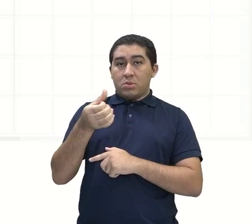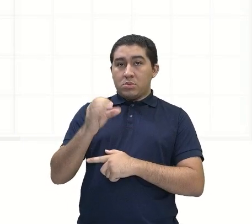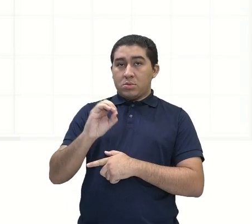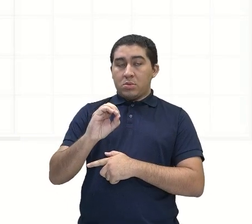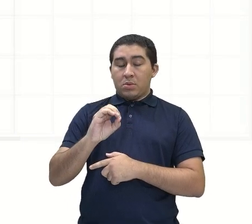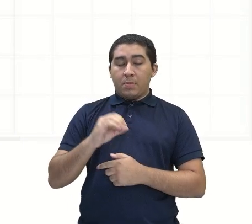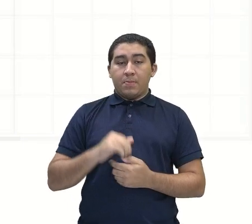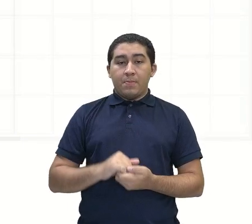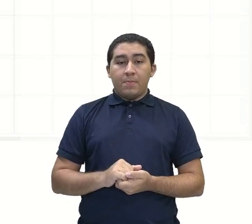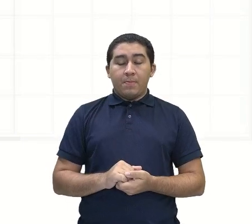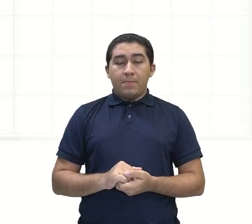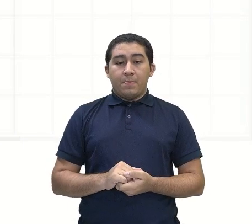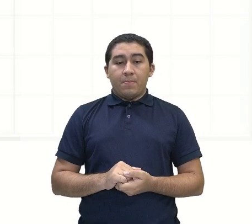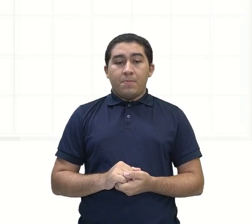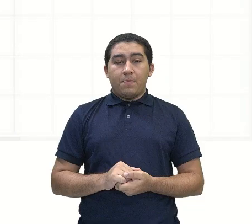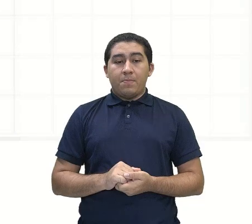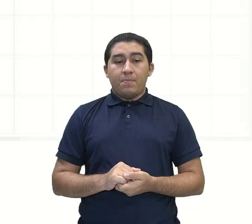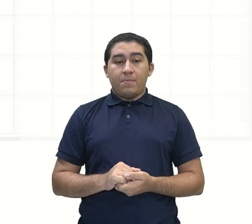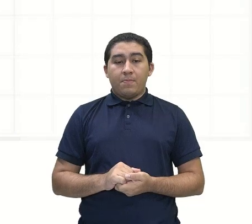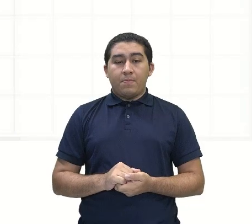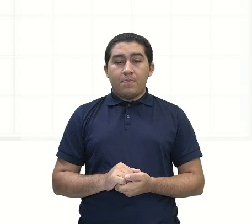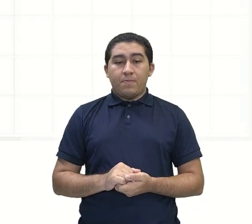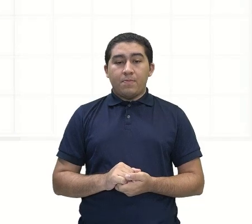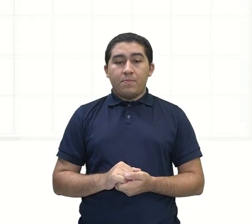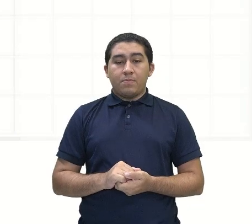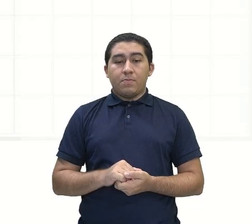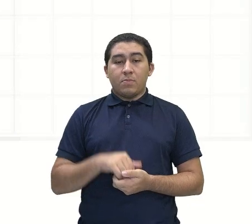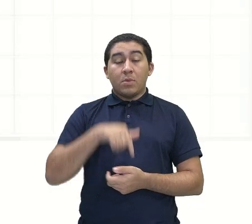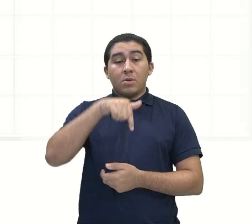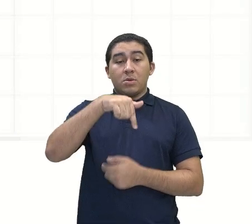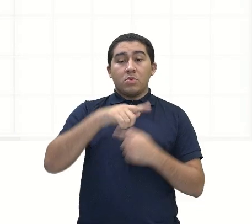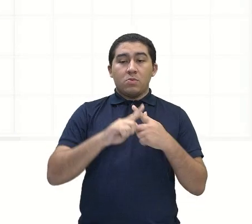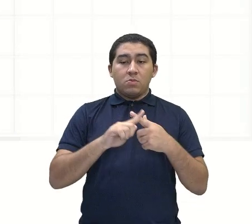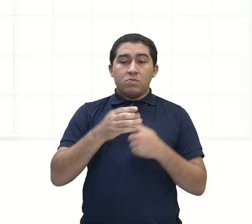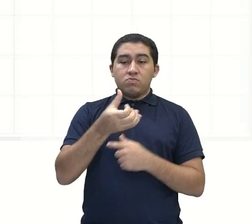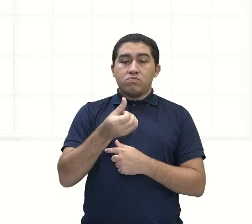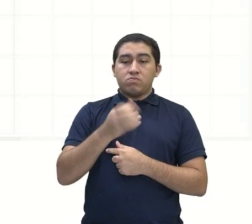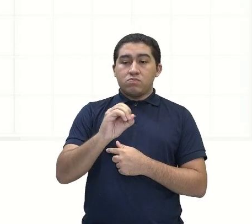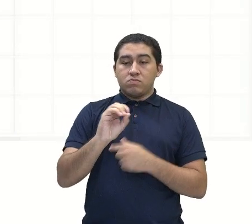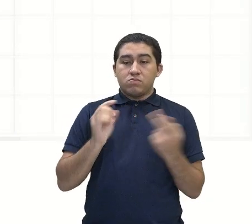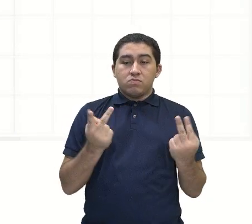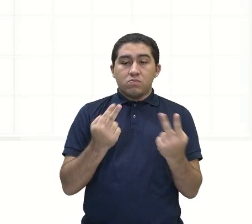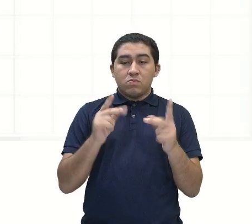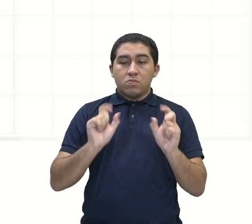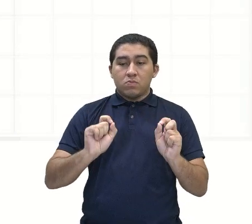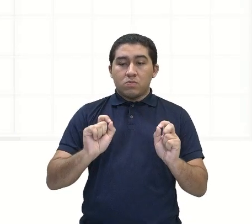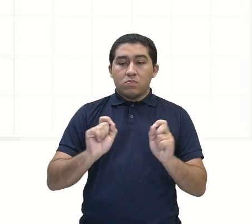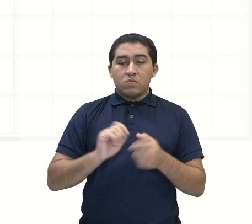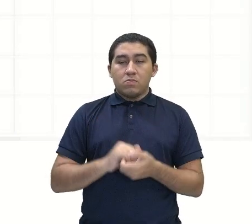vezes 60, tá? 7 vezes 60, né, é a mesma coisa que